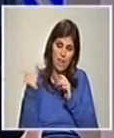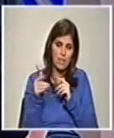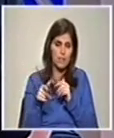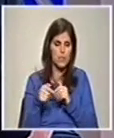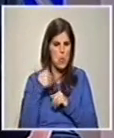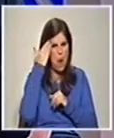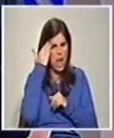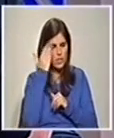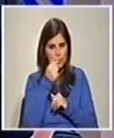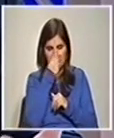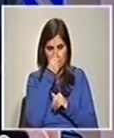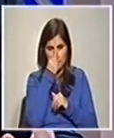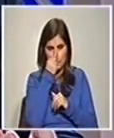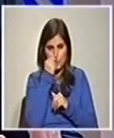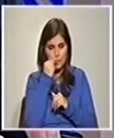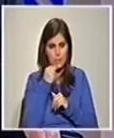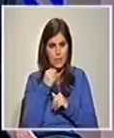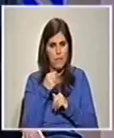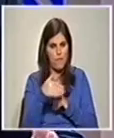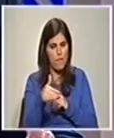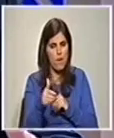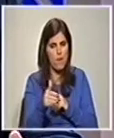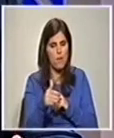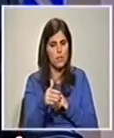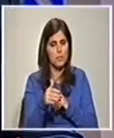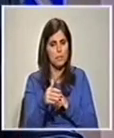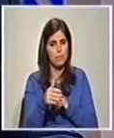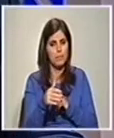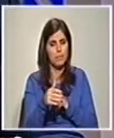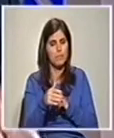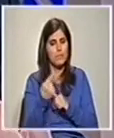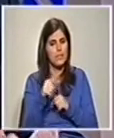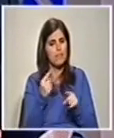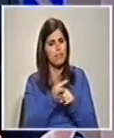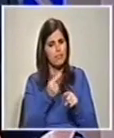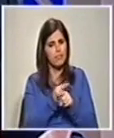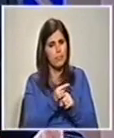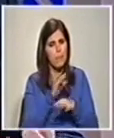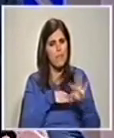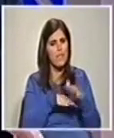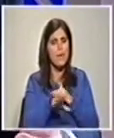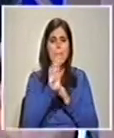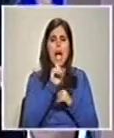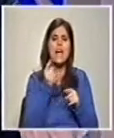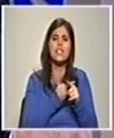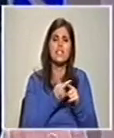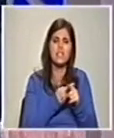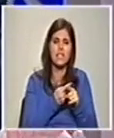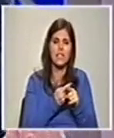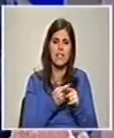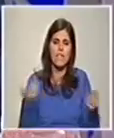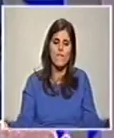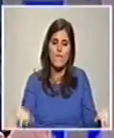eu, vão existir razões para fazer aquilo que me parece mais interessante, que é mobilizar a